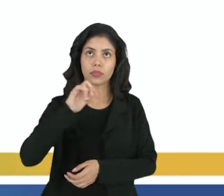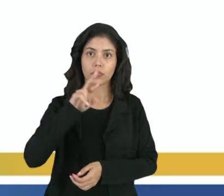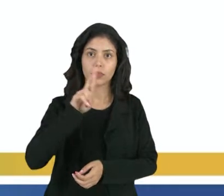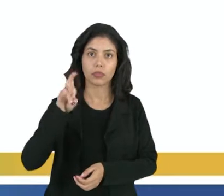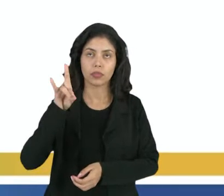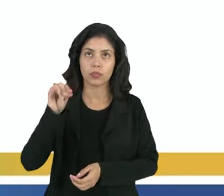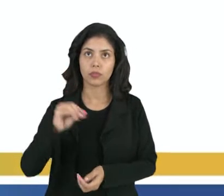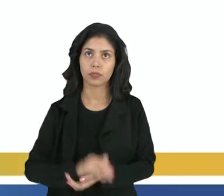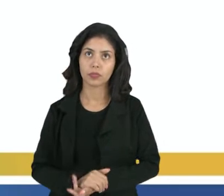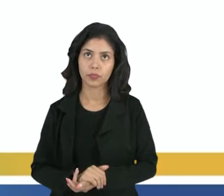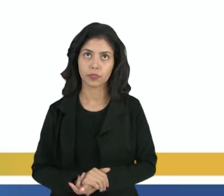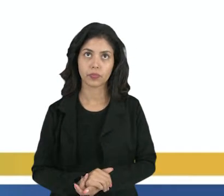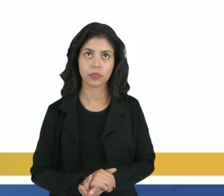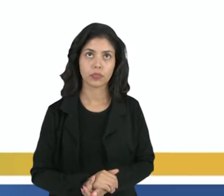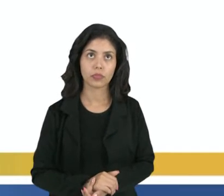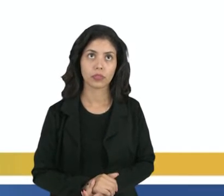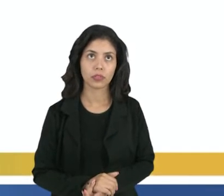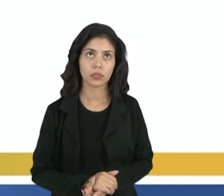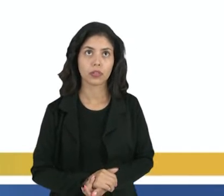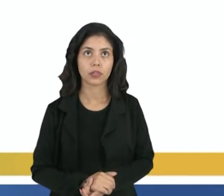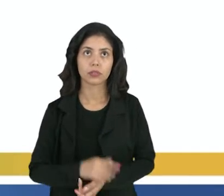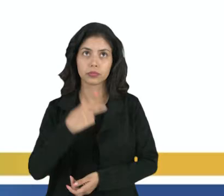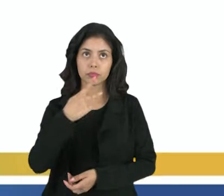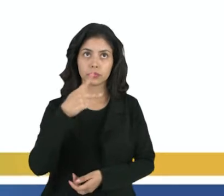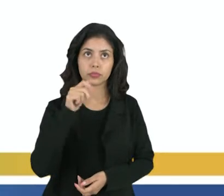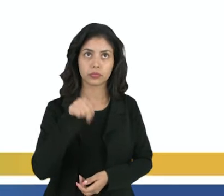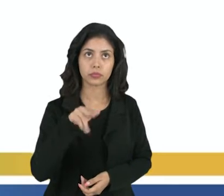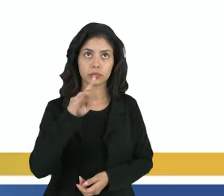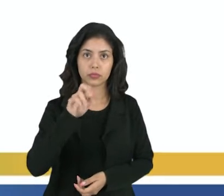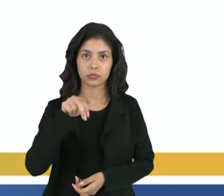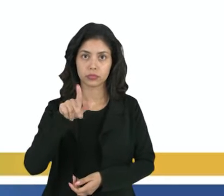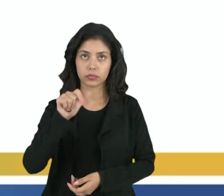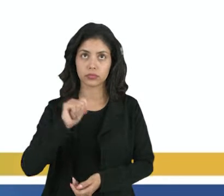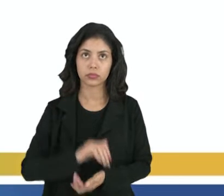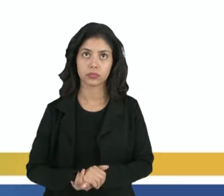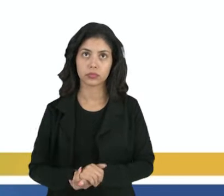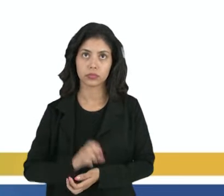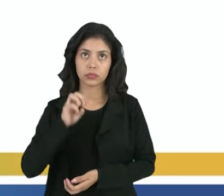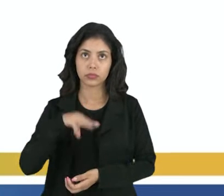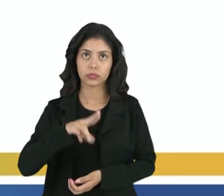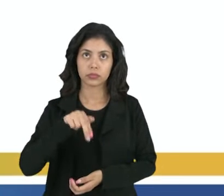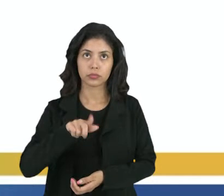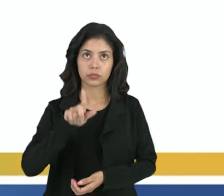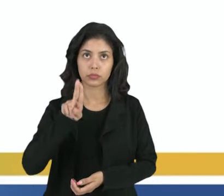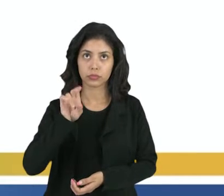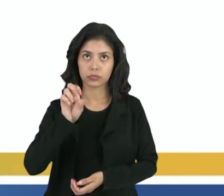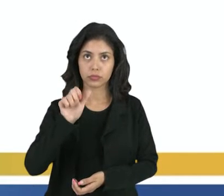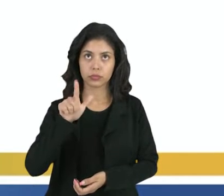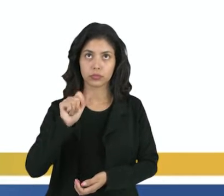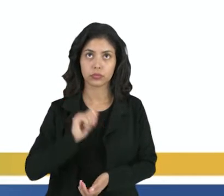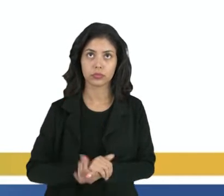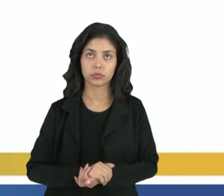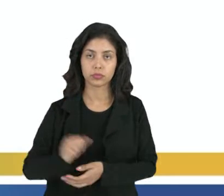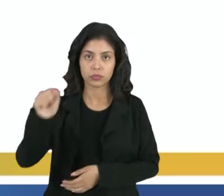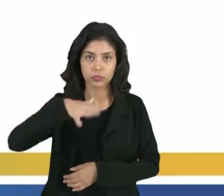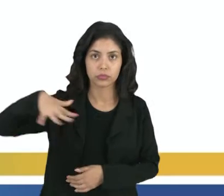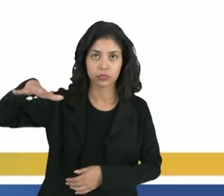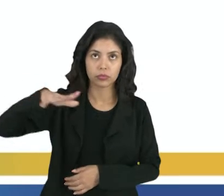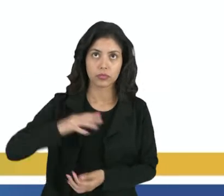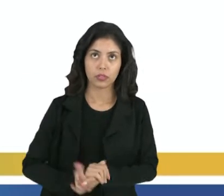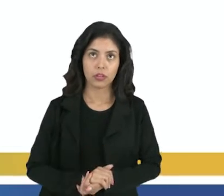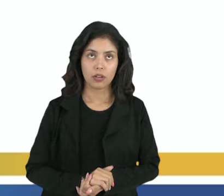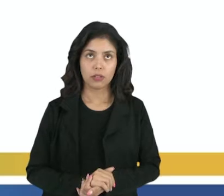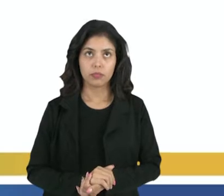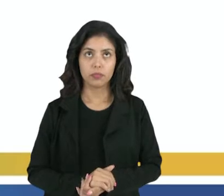nós temos o cerrado, o quarto, Pantanal, manguezal e, por fim, o